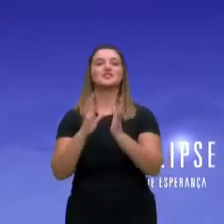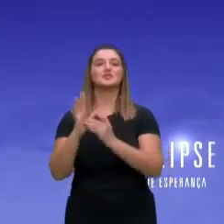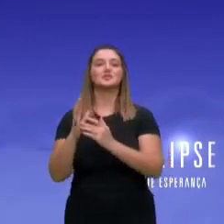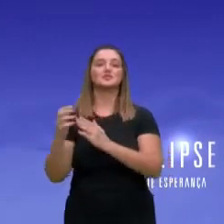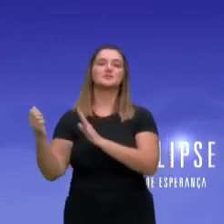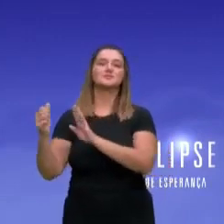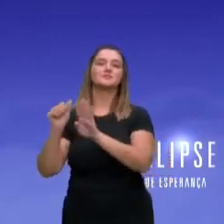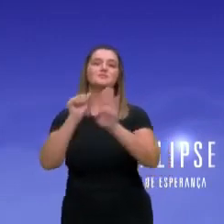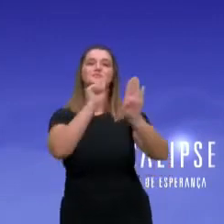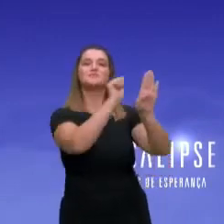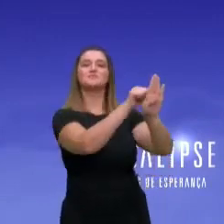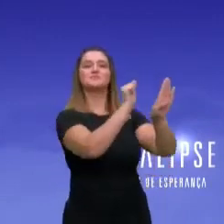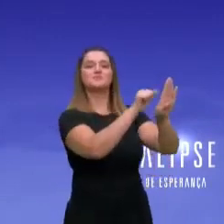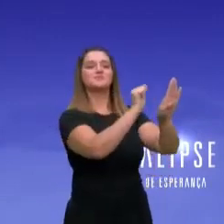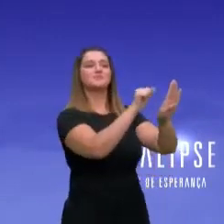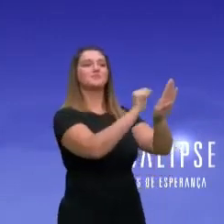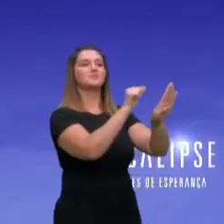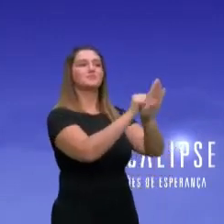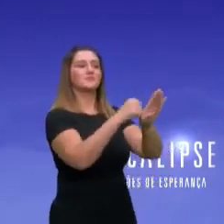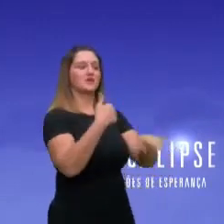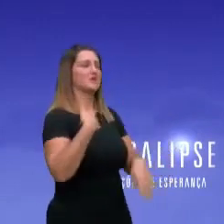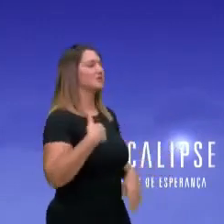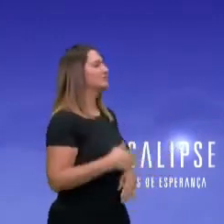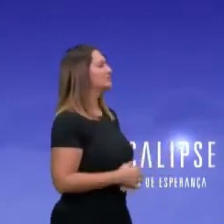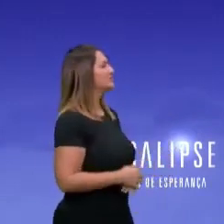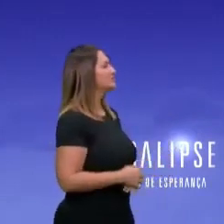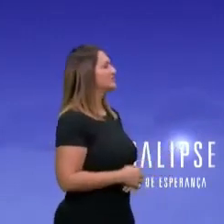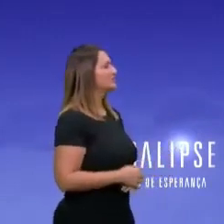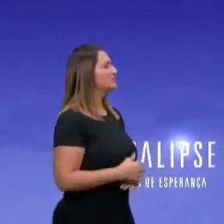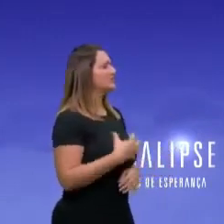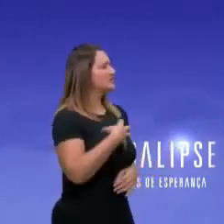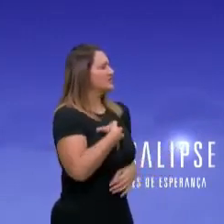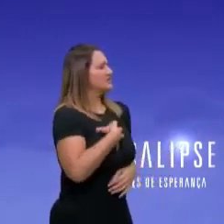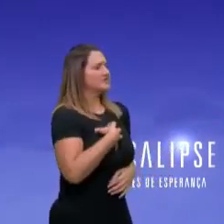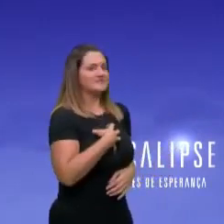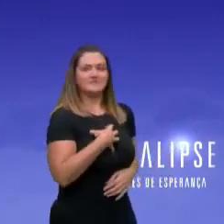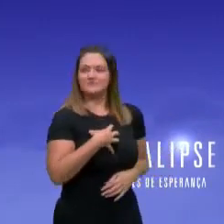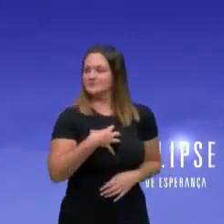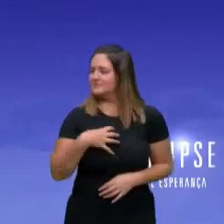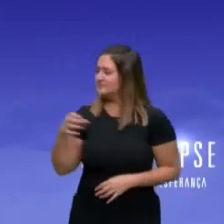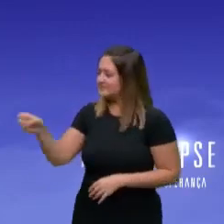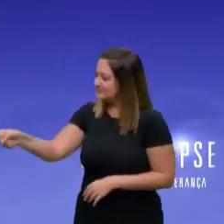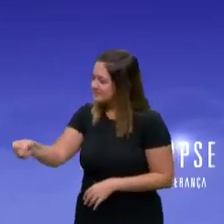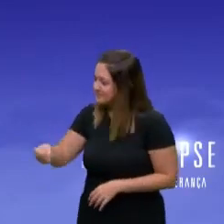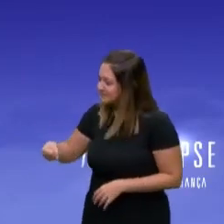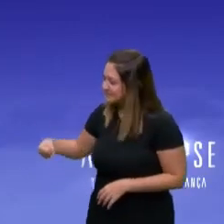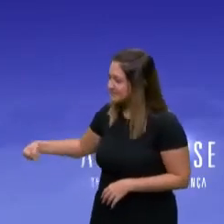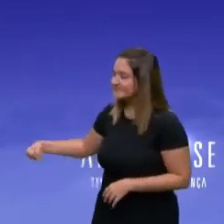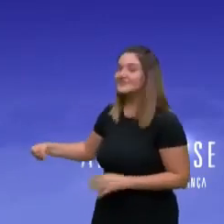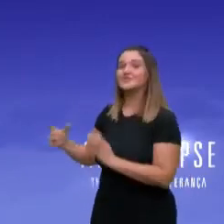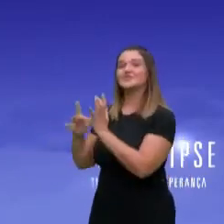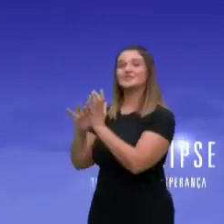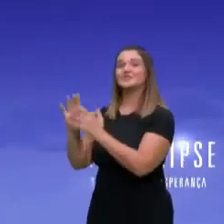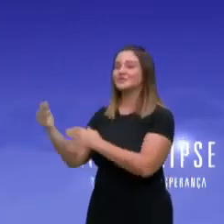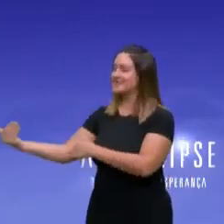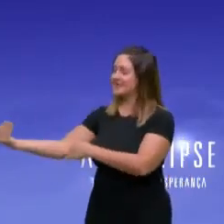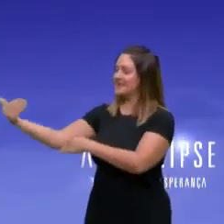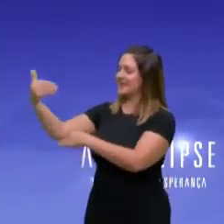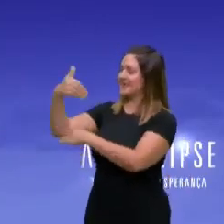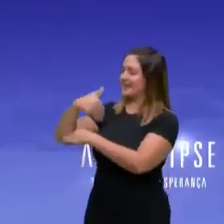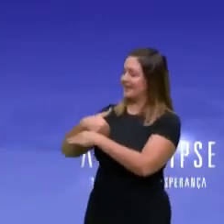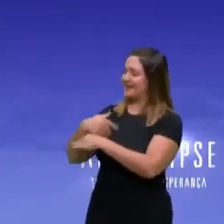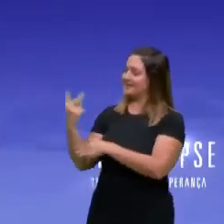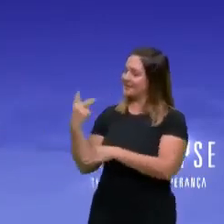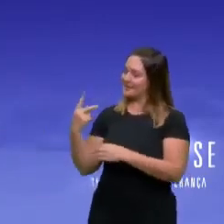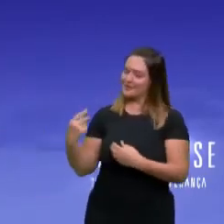estou à porta e bato. Se alguém ouvir a minha voz e abrir a porta, entrarei em sua casa e cearei com ele e